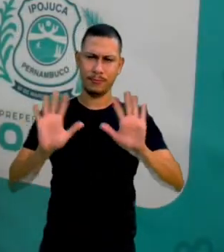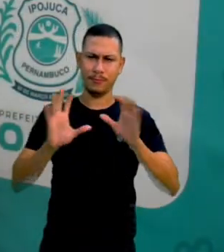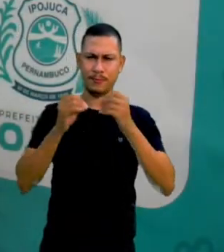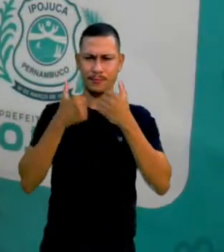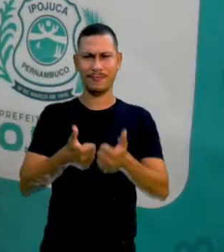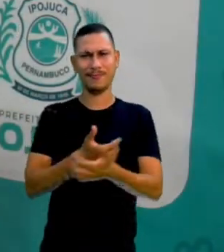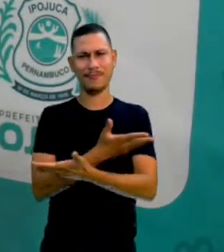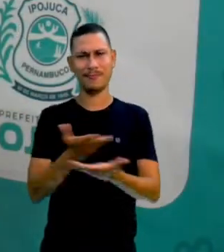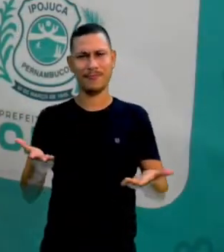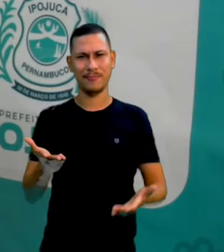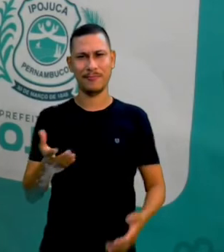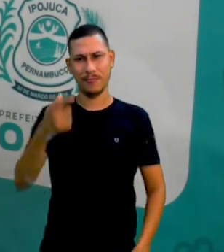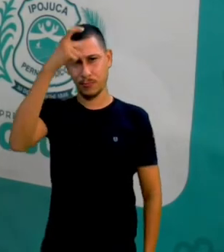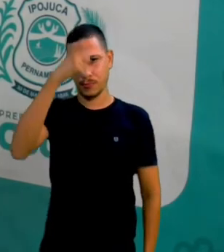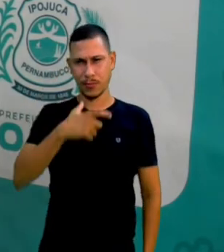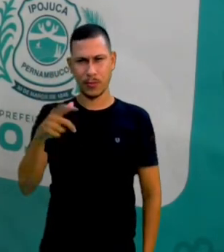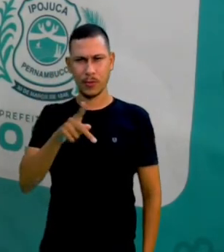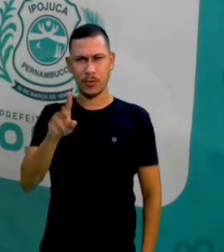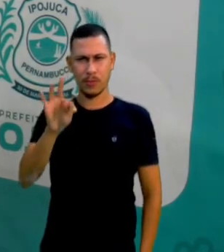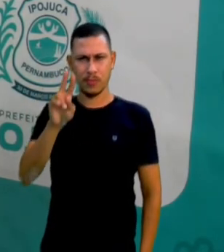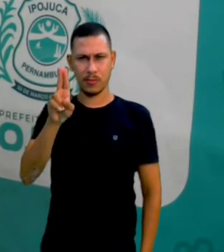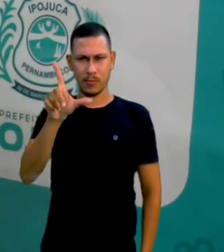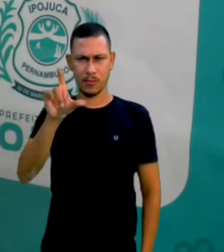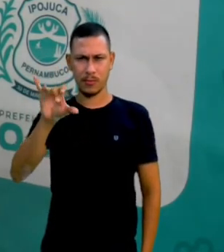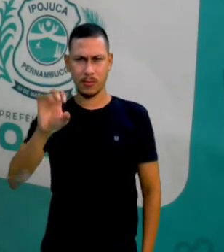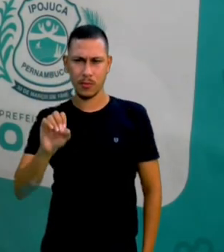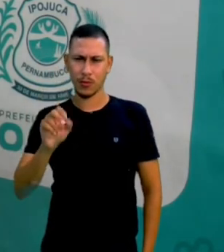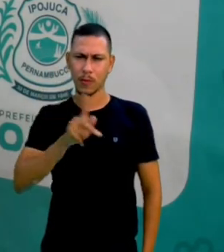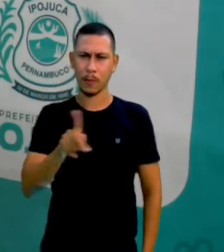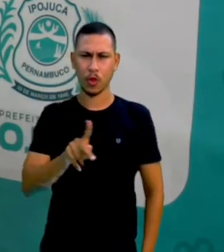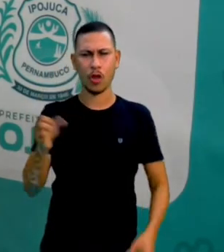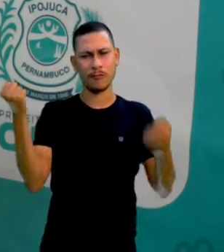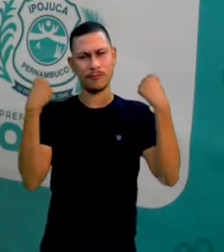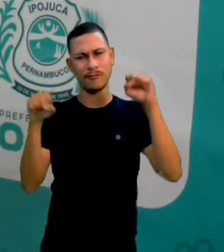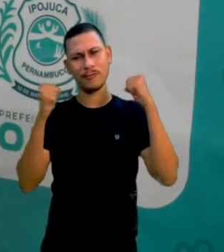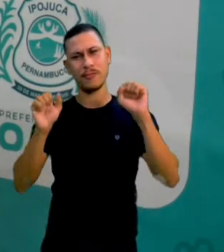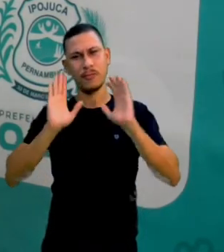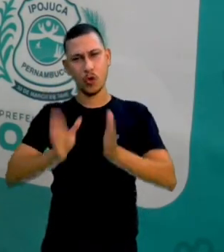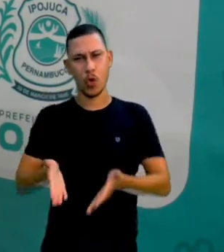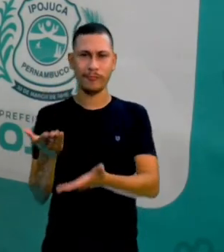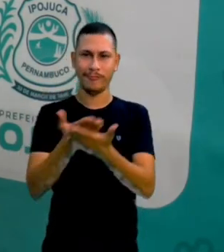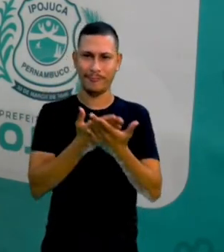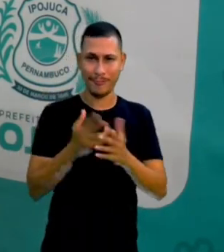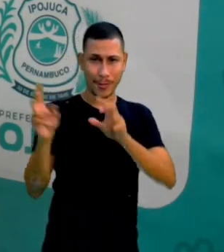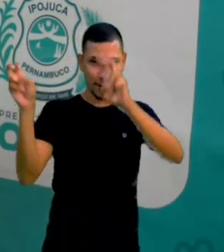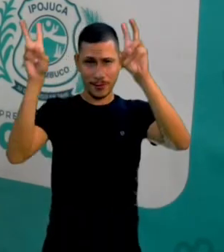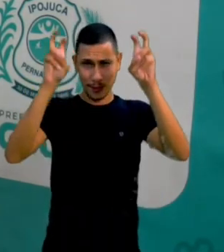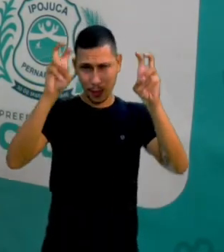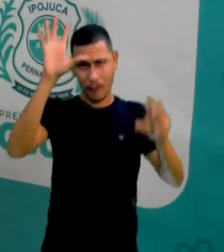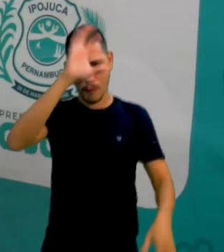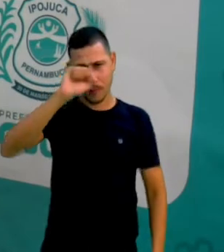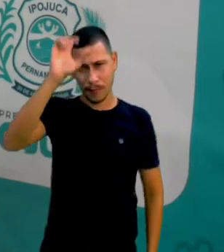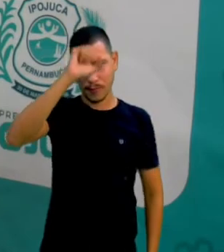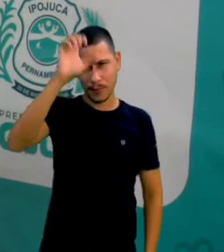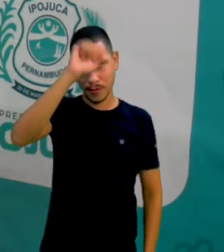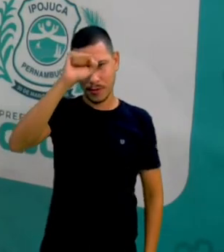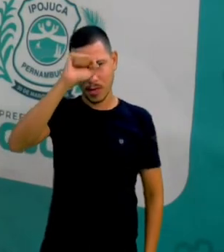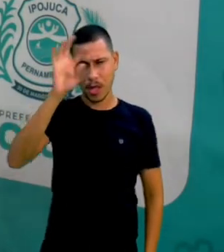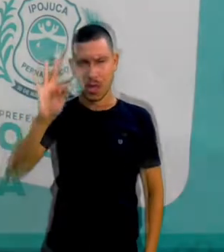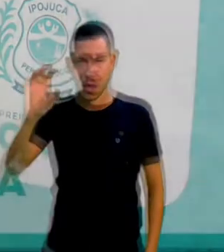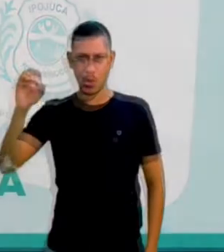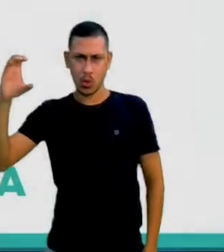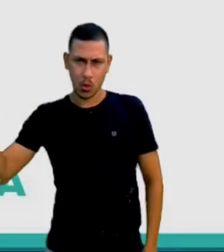Olá pessoal, tudo bom com vocês? Eu sou o professor Túlio, professor de Educação Física, e na aula de hoje nós vamos falar sobre os